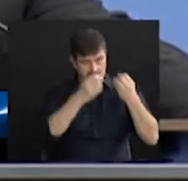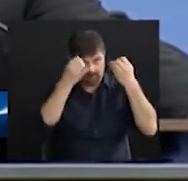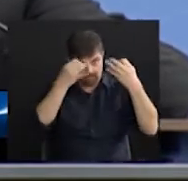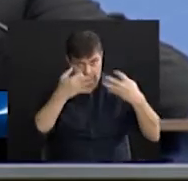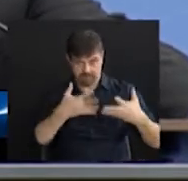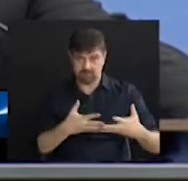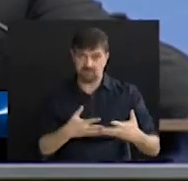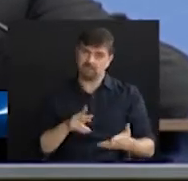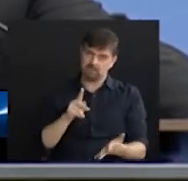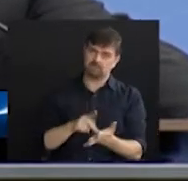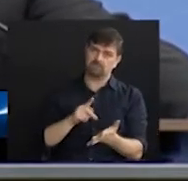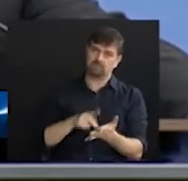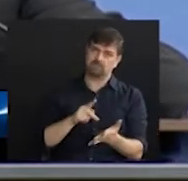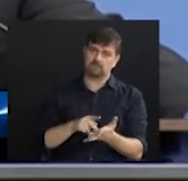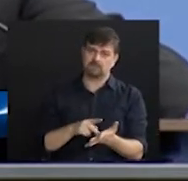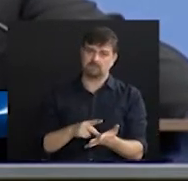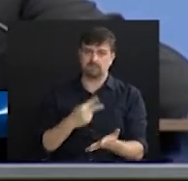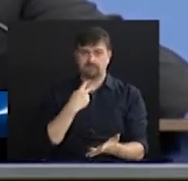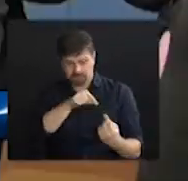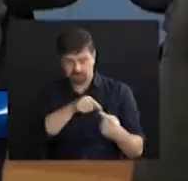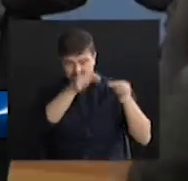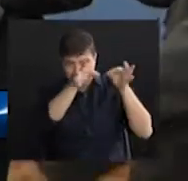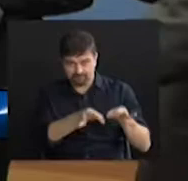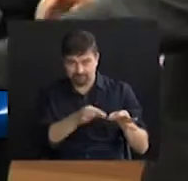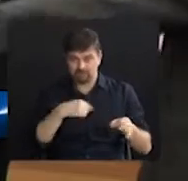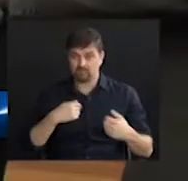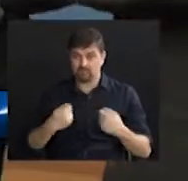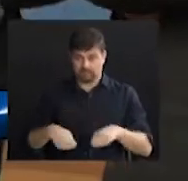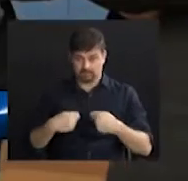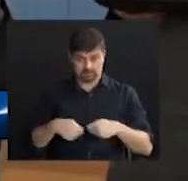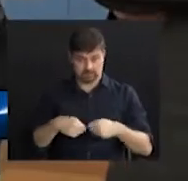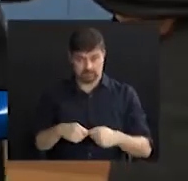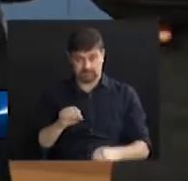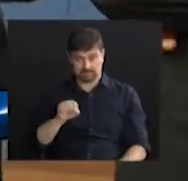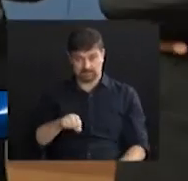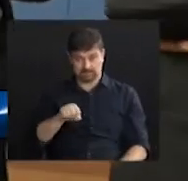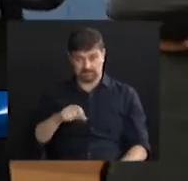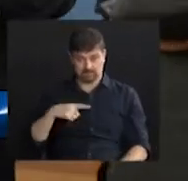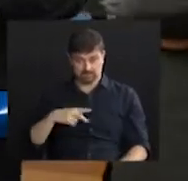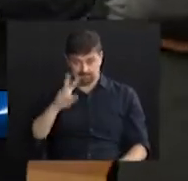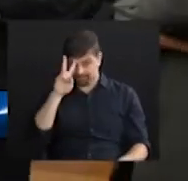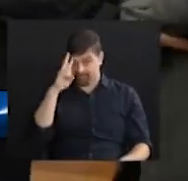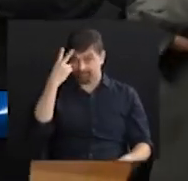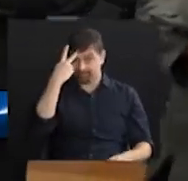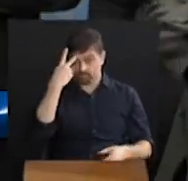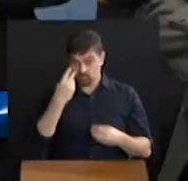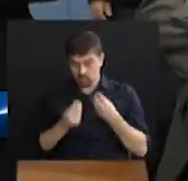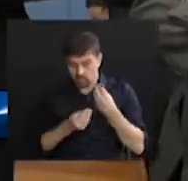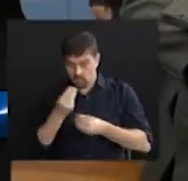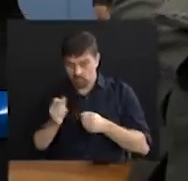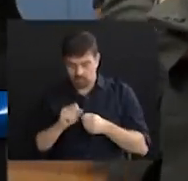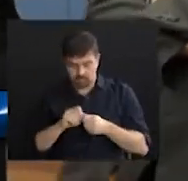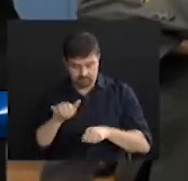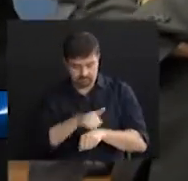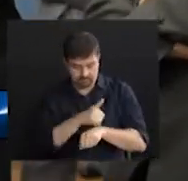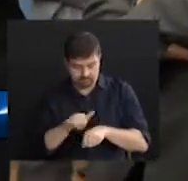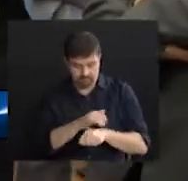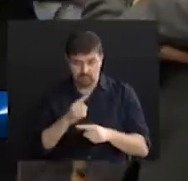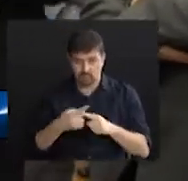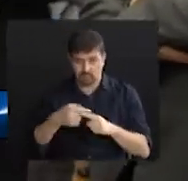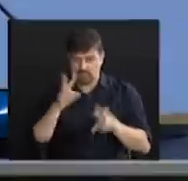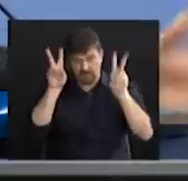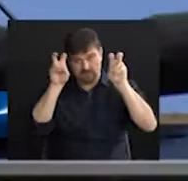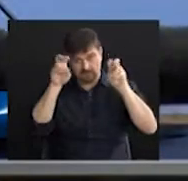da rede são para pessoas de outras cidades. O vereador Jairson Canário, do Solidariedade, também comentou sobre a repercussão